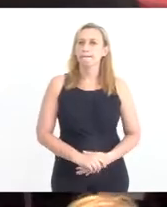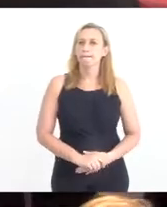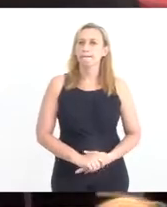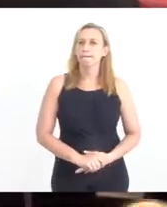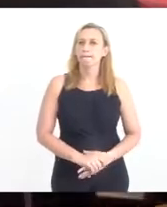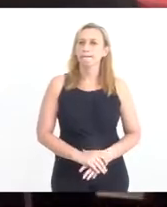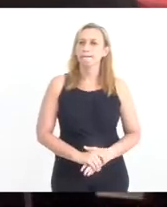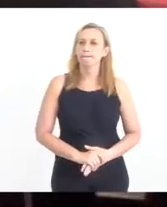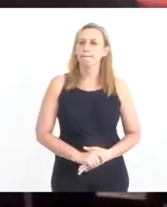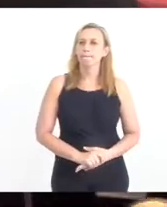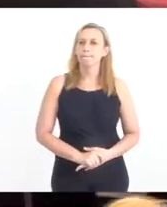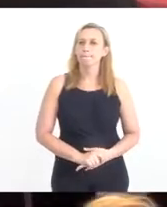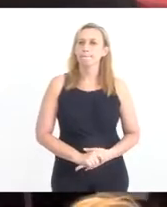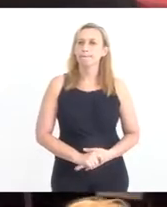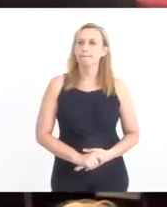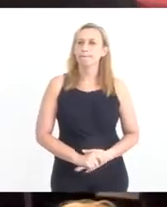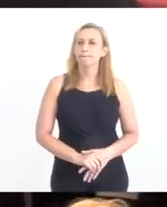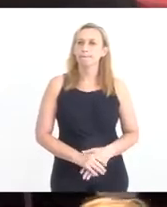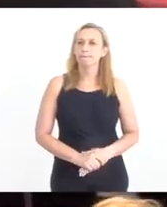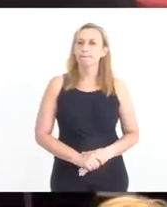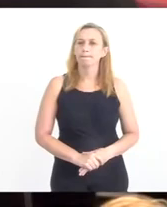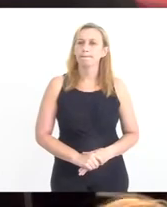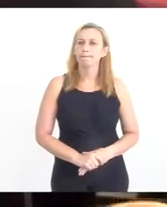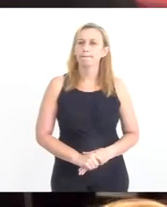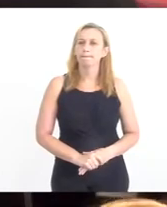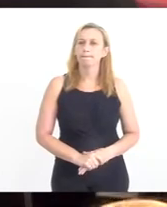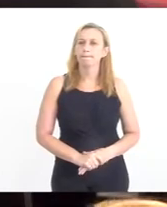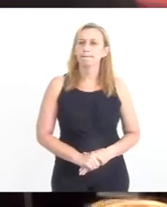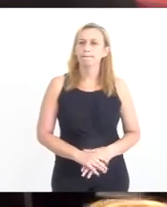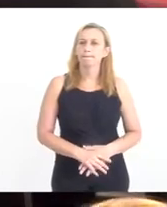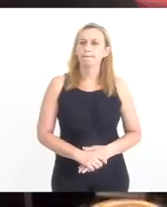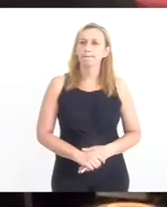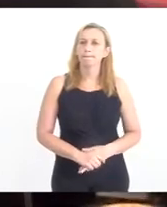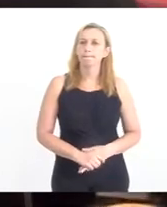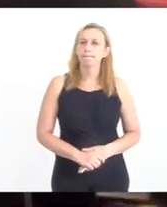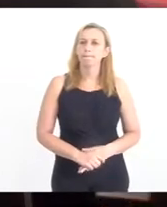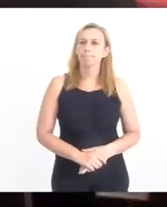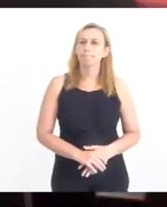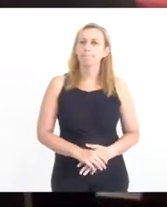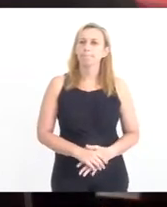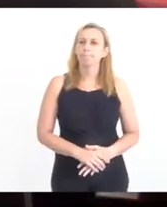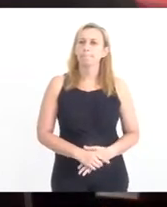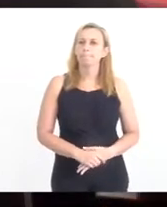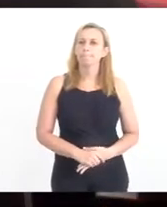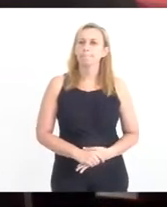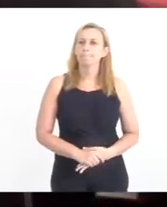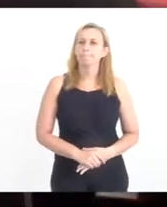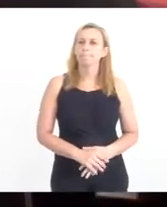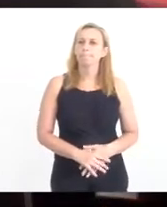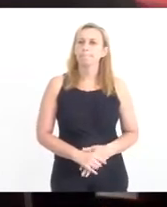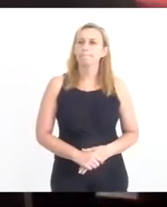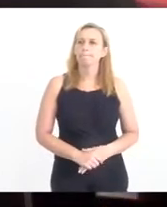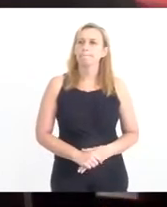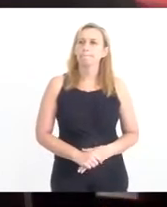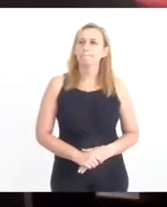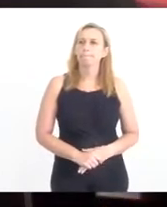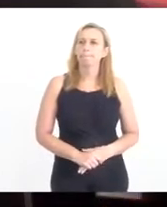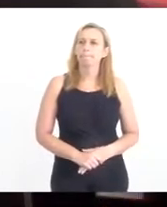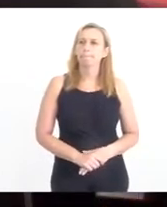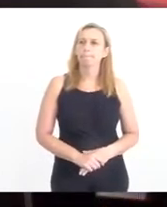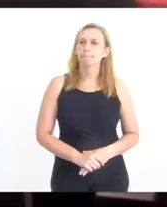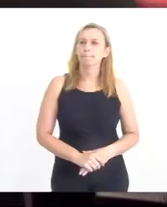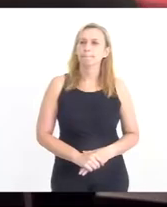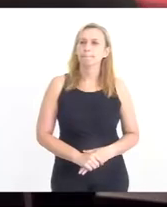vive hoje trouxe um pessoal lá de 100 E aí Ah tá